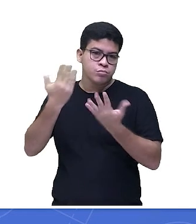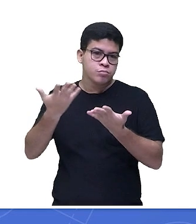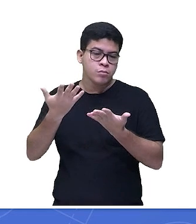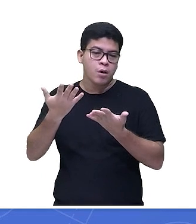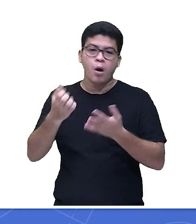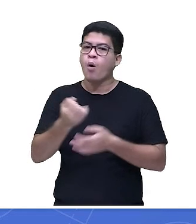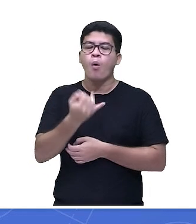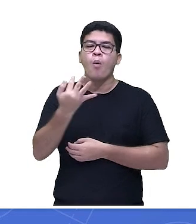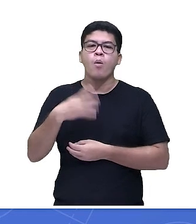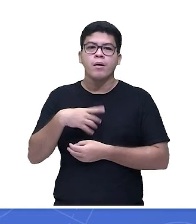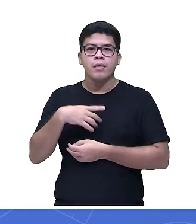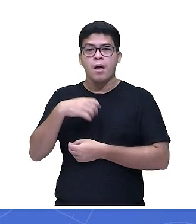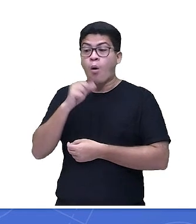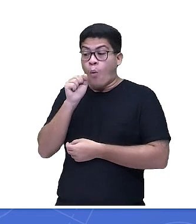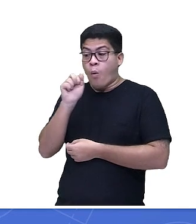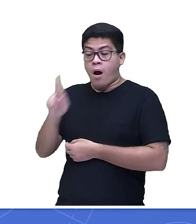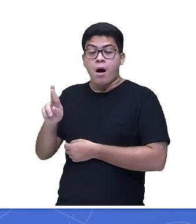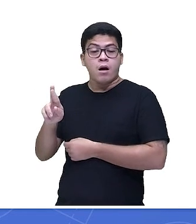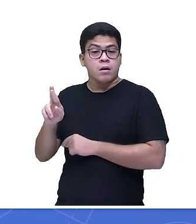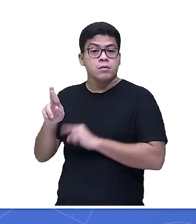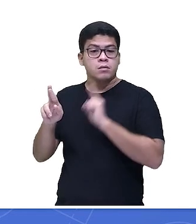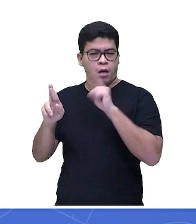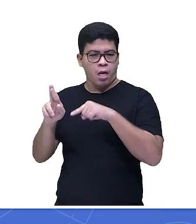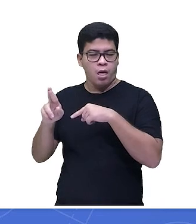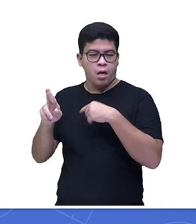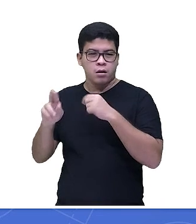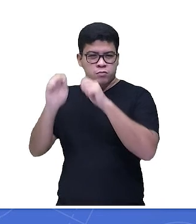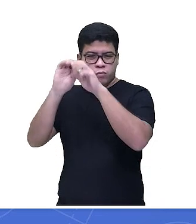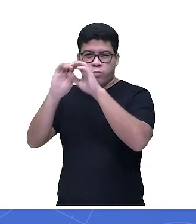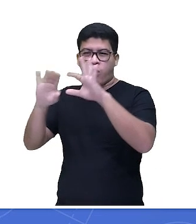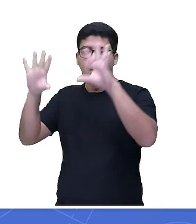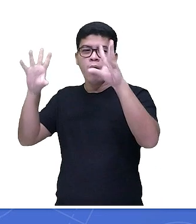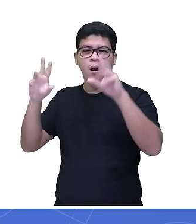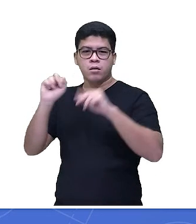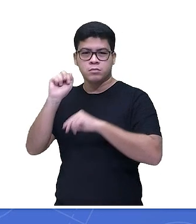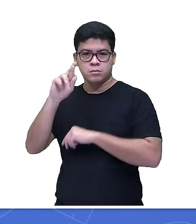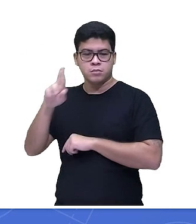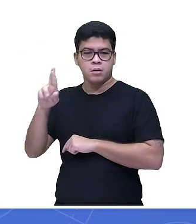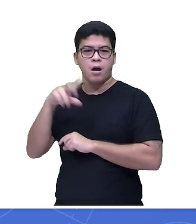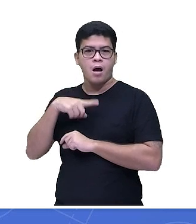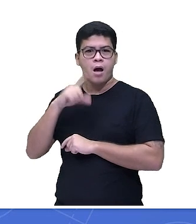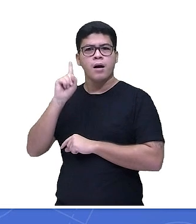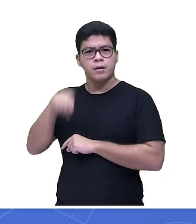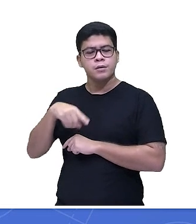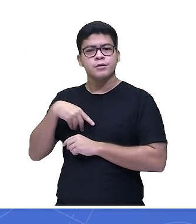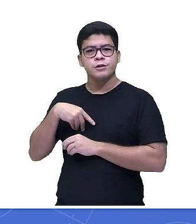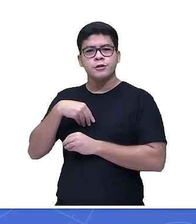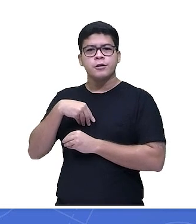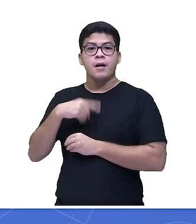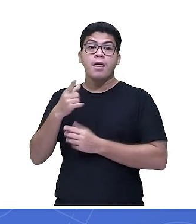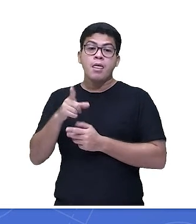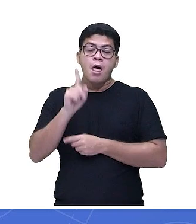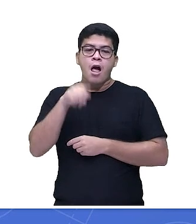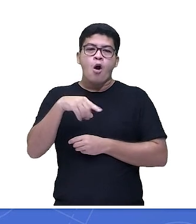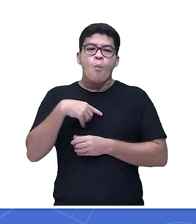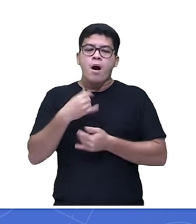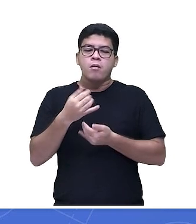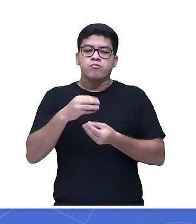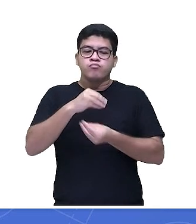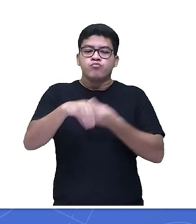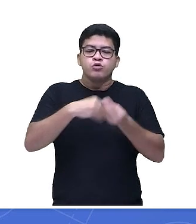aí é o atmosférico, tá, gente? As demais, elas são substâncias químicas.